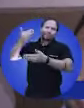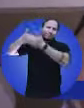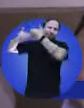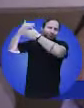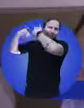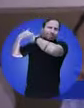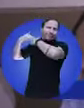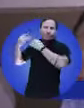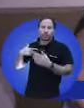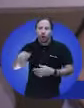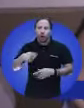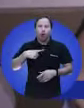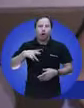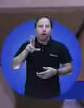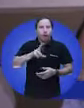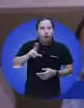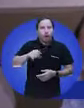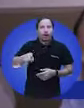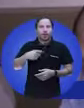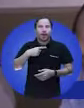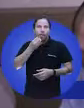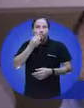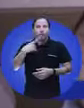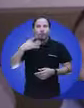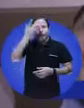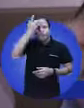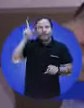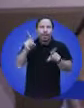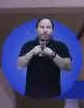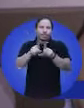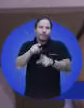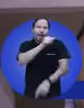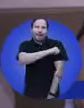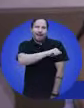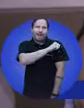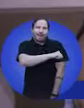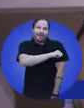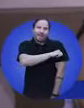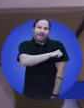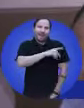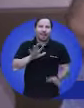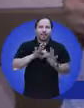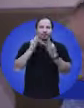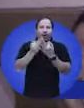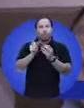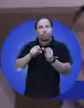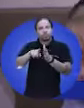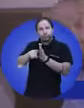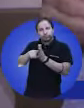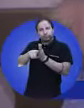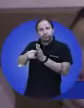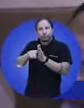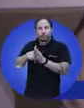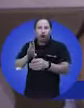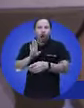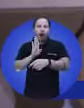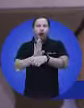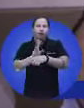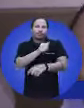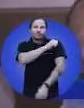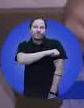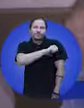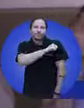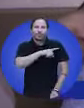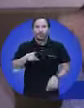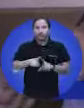nosso tempo. Então, com essa ferramenta, facilita tanto para o pai como para o aluno também, né? Que o pai pode pesquisar, ajudar o